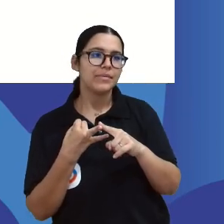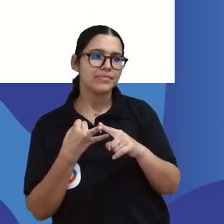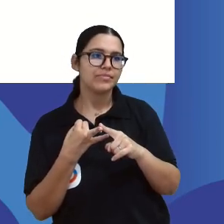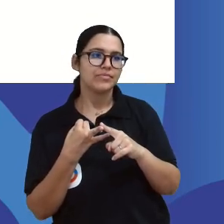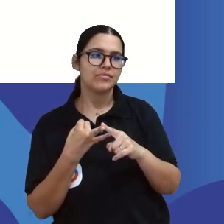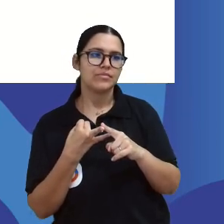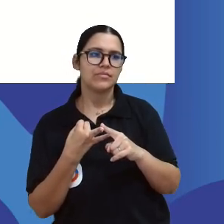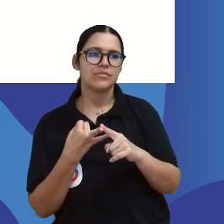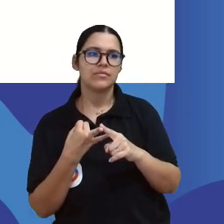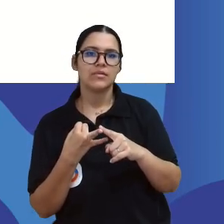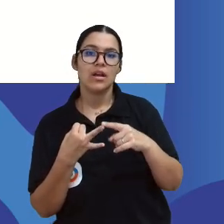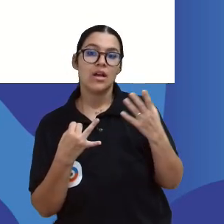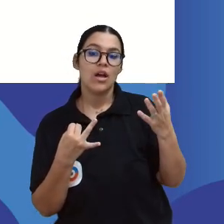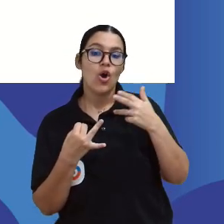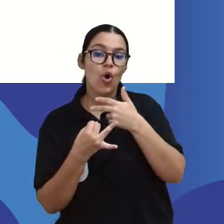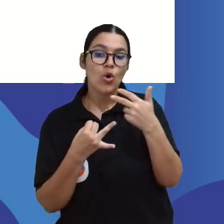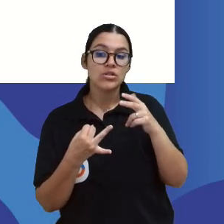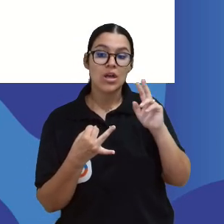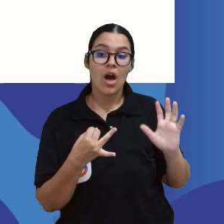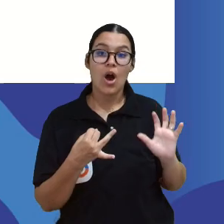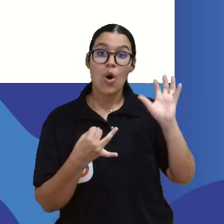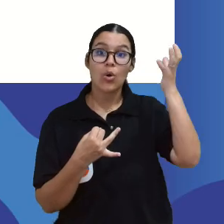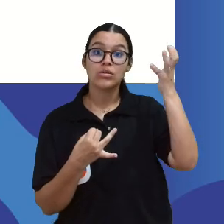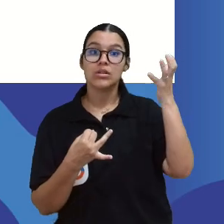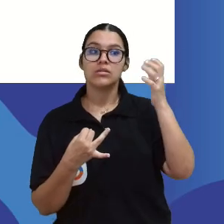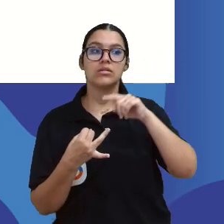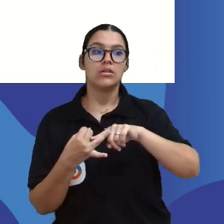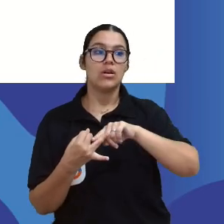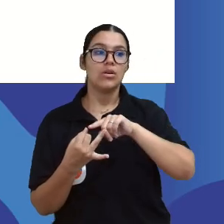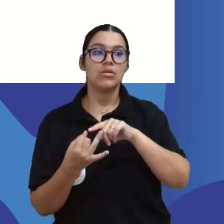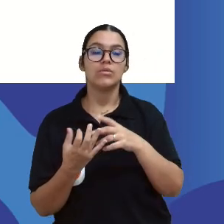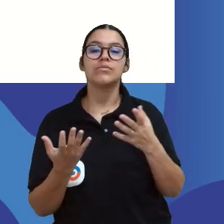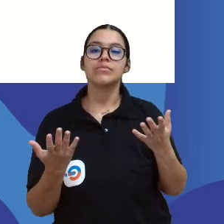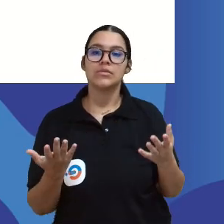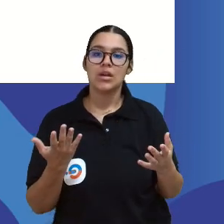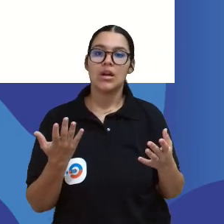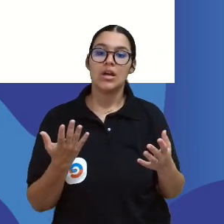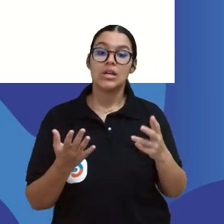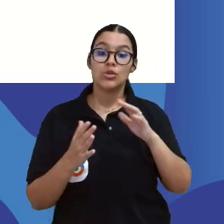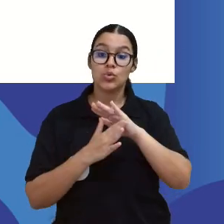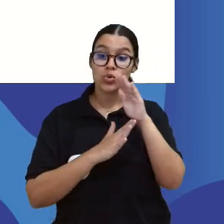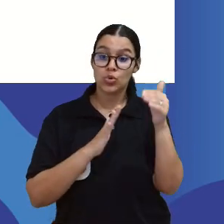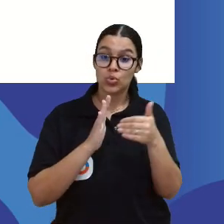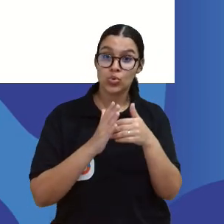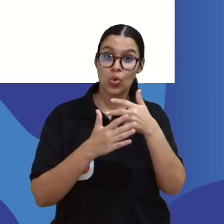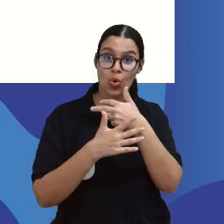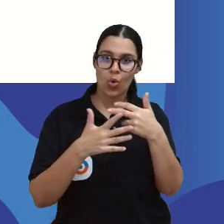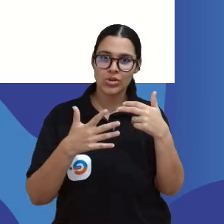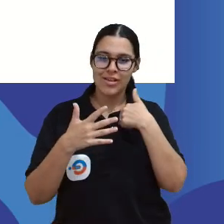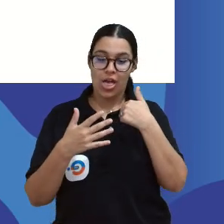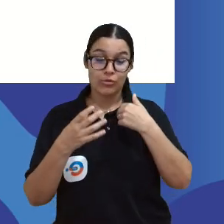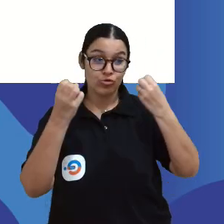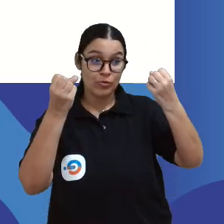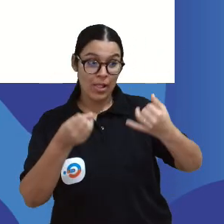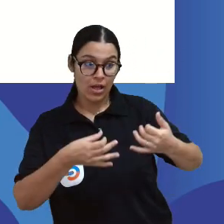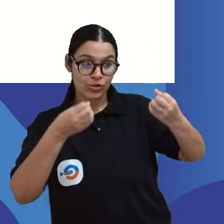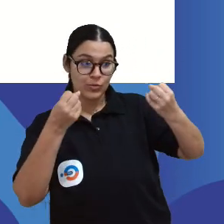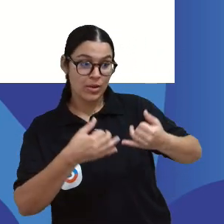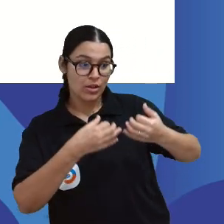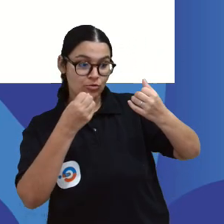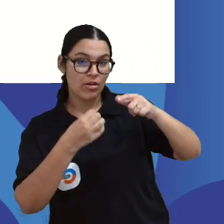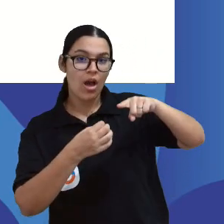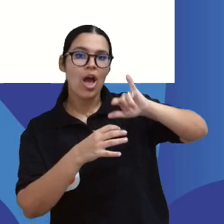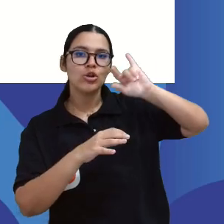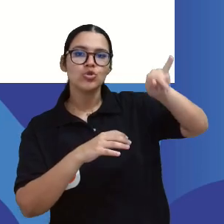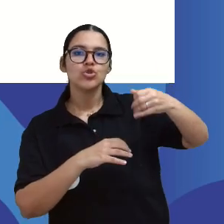infelizmente, teve um desfecho não muito agradável. Então, tudo isso que eu vou utilizar são justificativas para